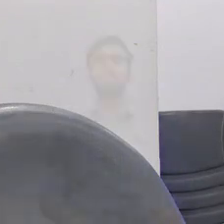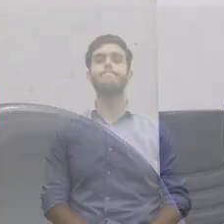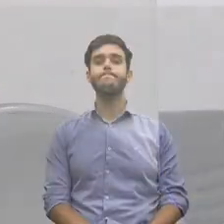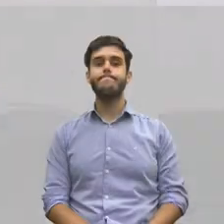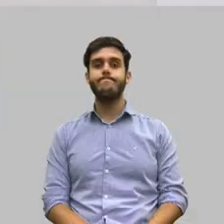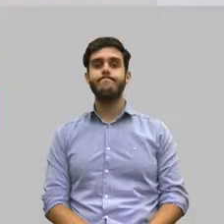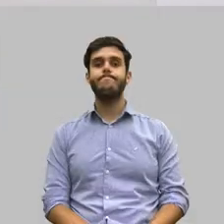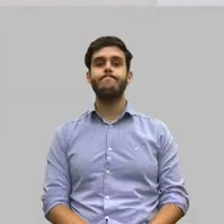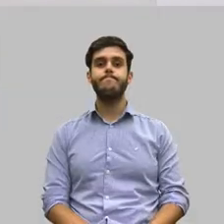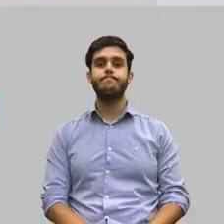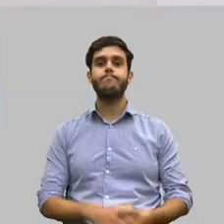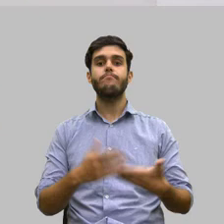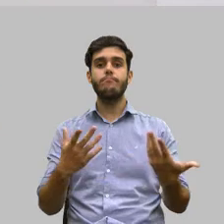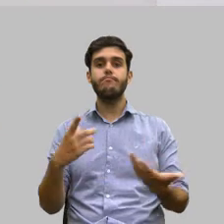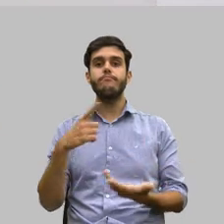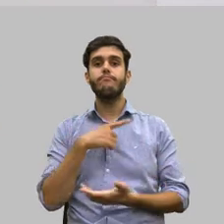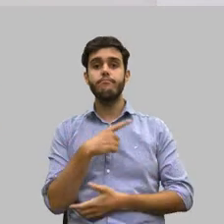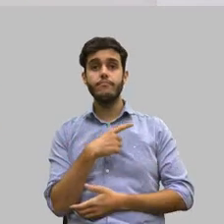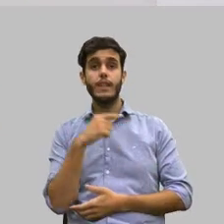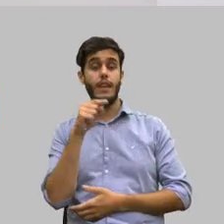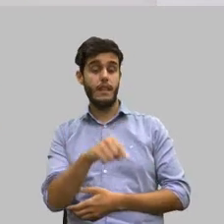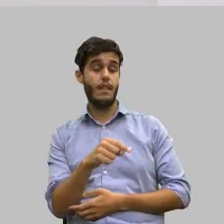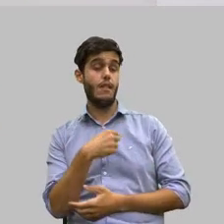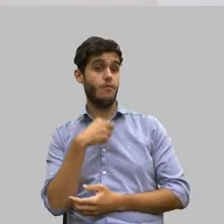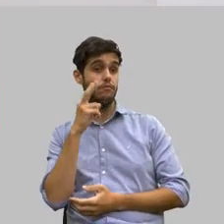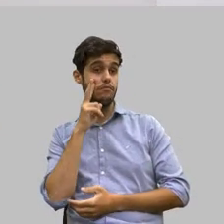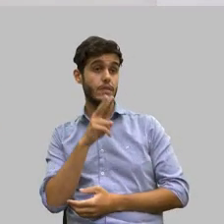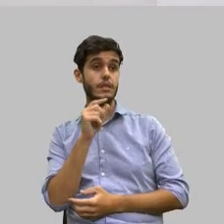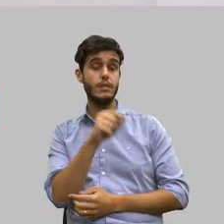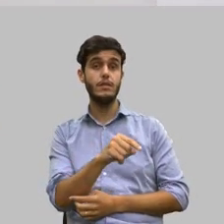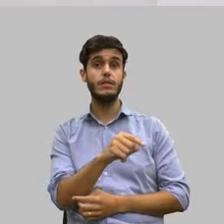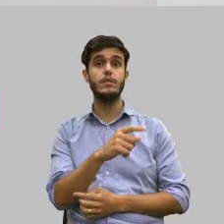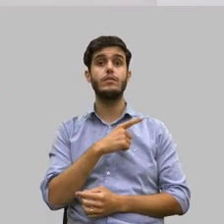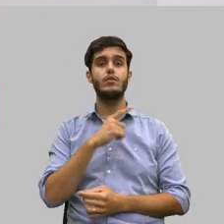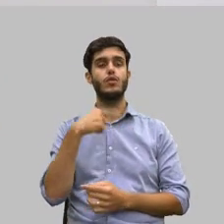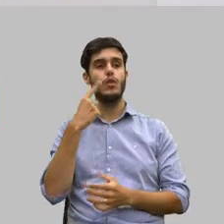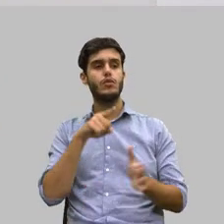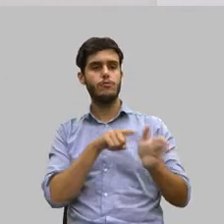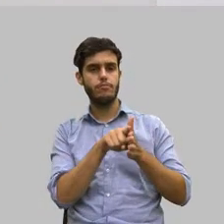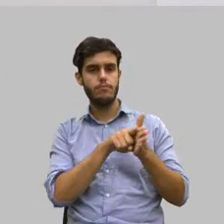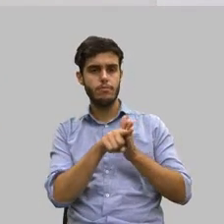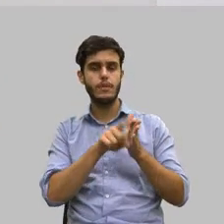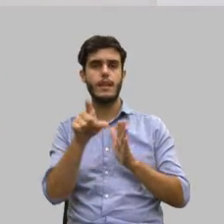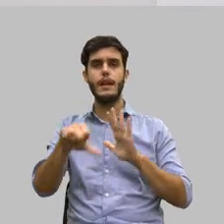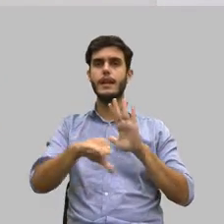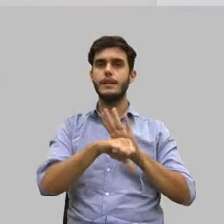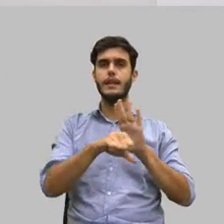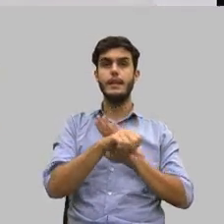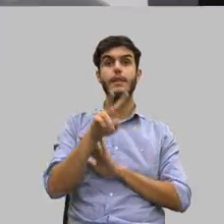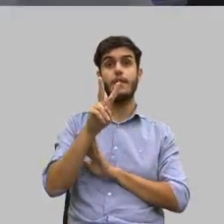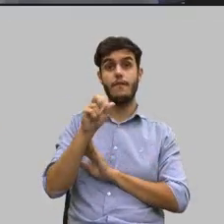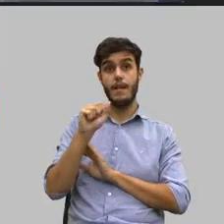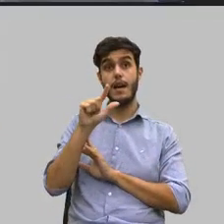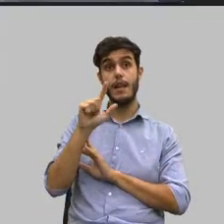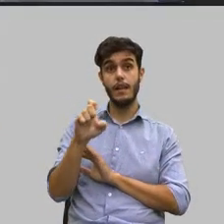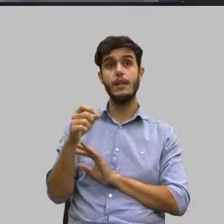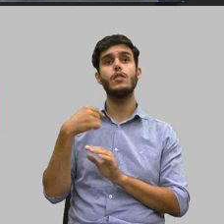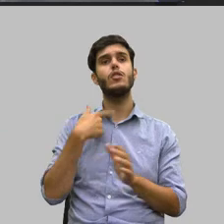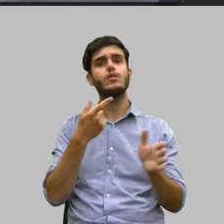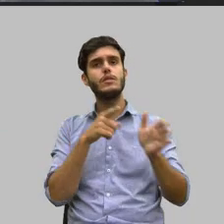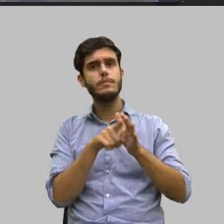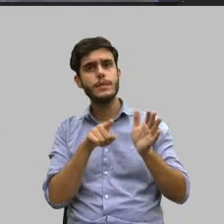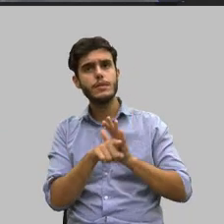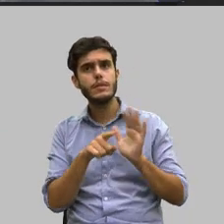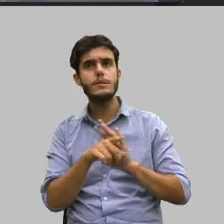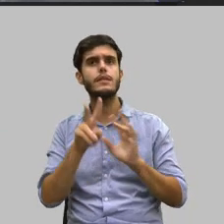é eu me lembro no durante a CPI eh em que nós investigamos o crime da Vale eh nós abordamos essa essa